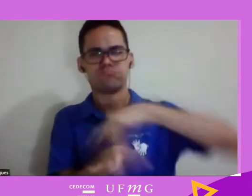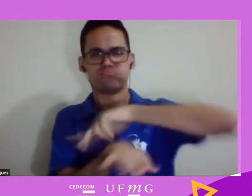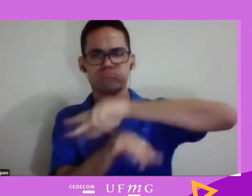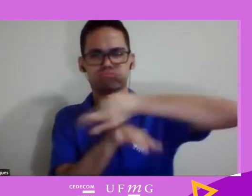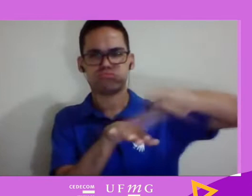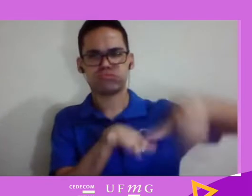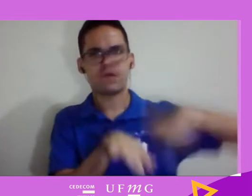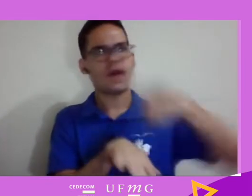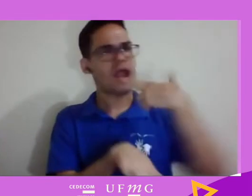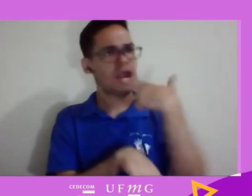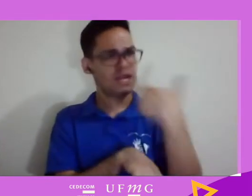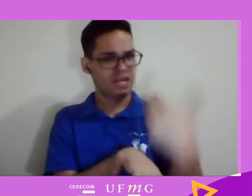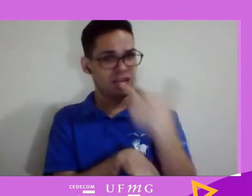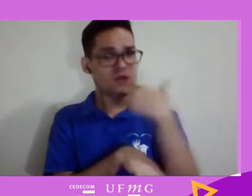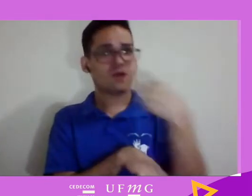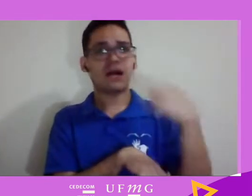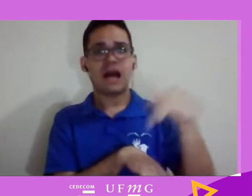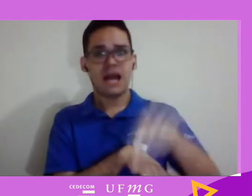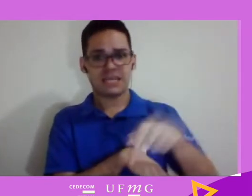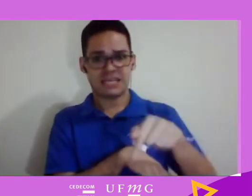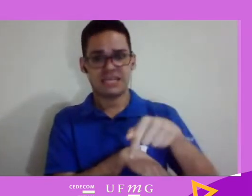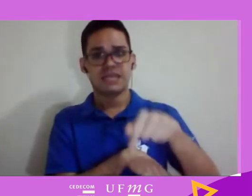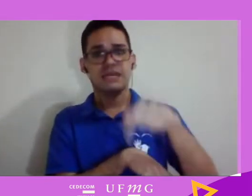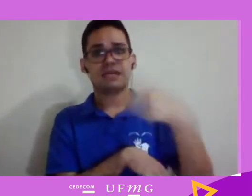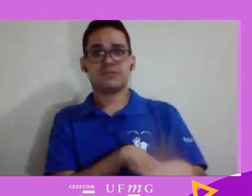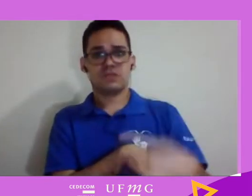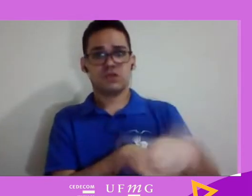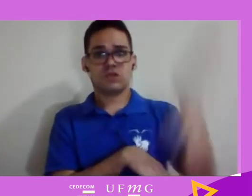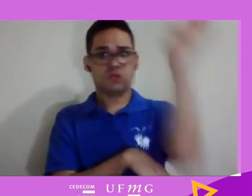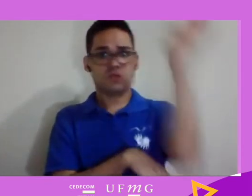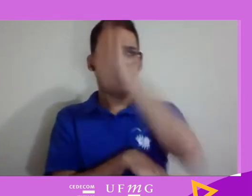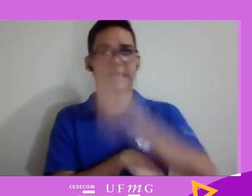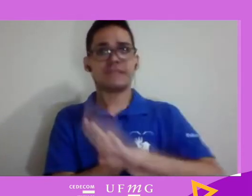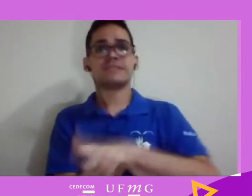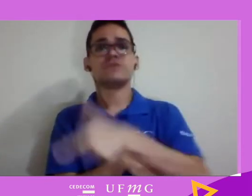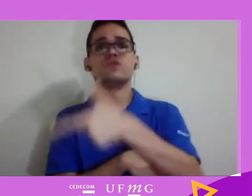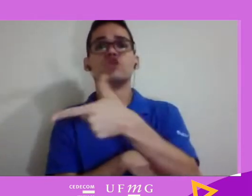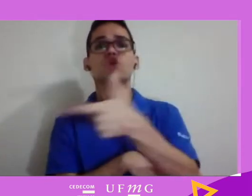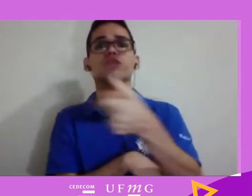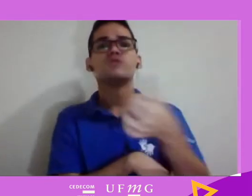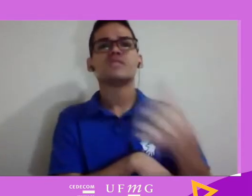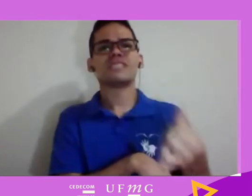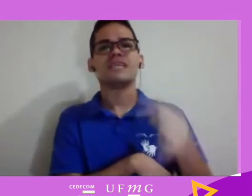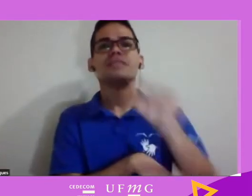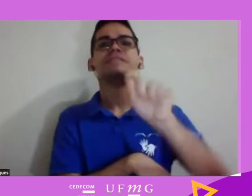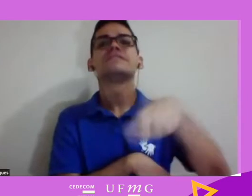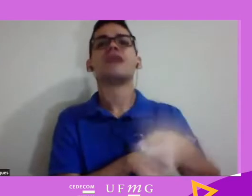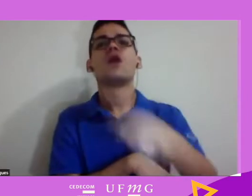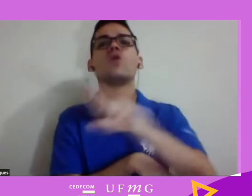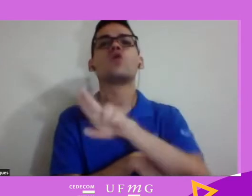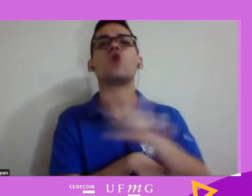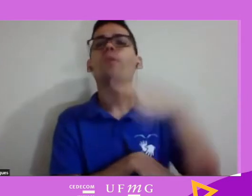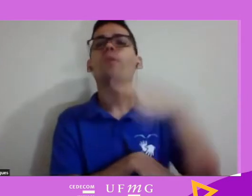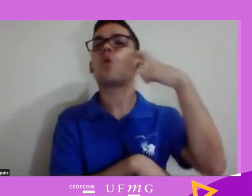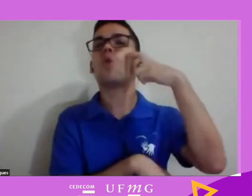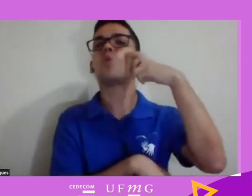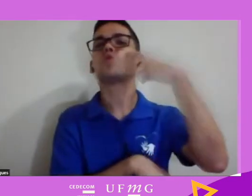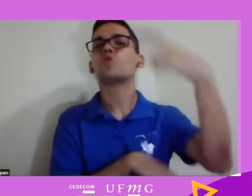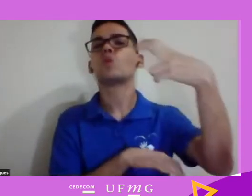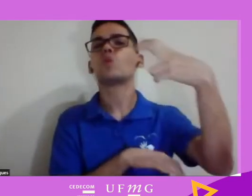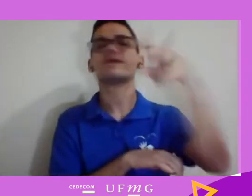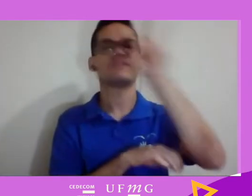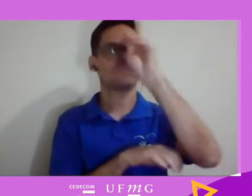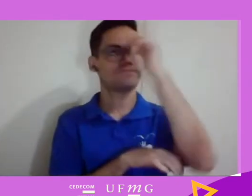da Convergência, em 2006. Em 2013, ele, com outros autores, publicou um outro que chama Cultura das